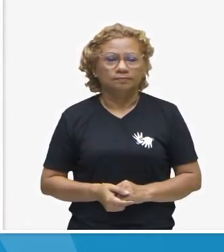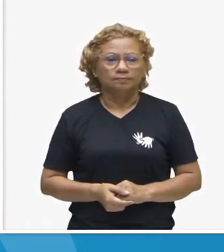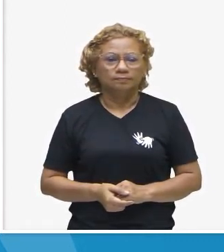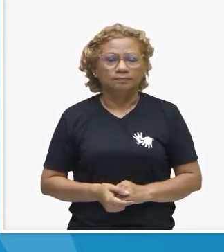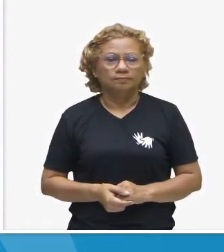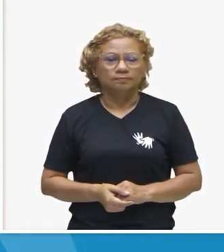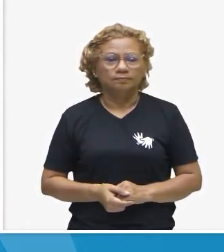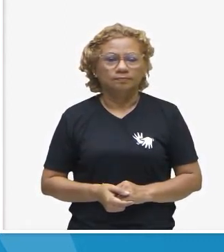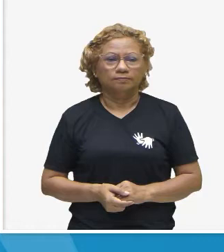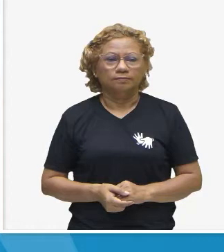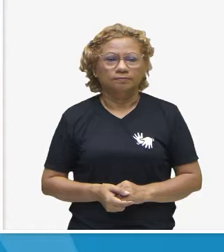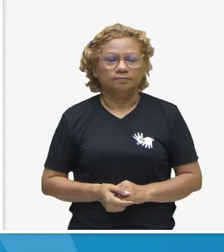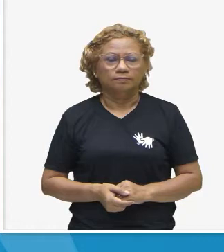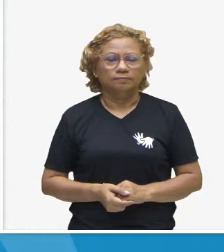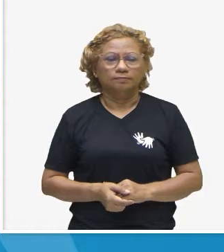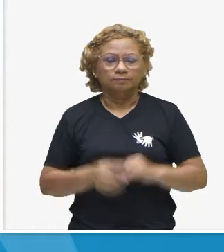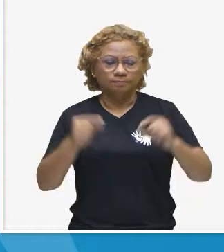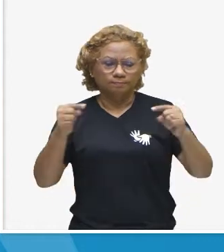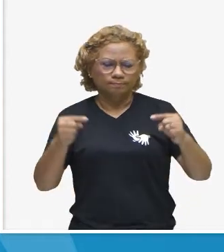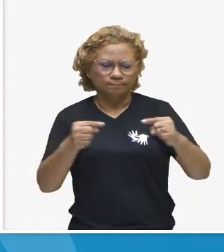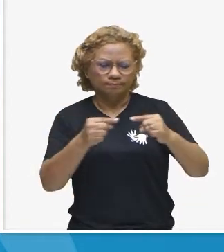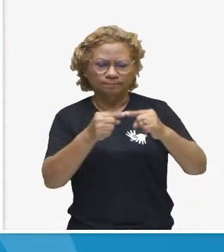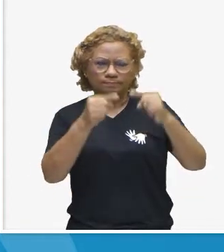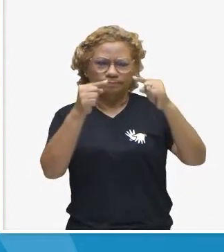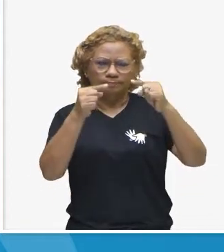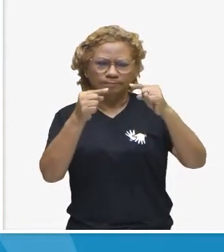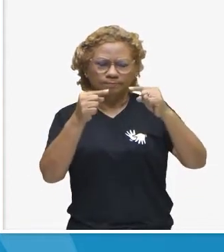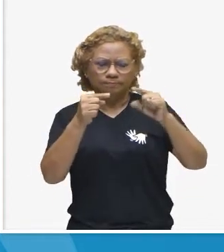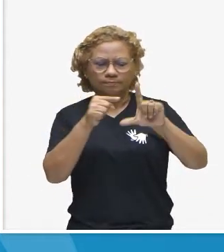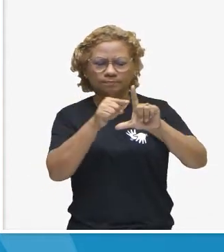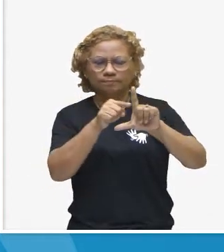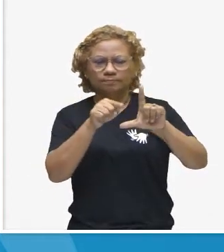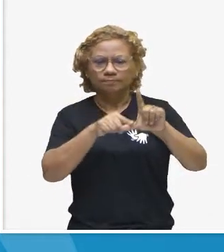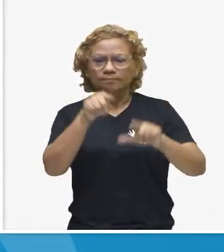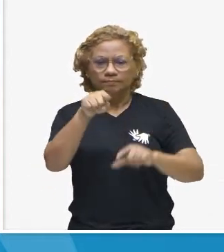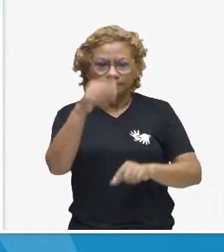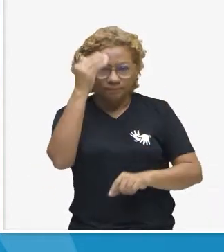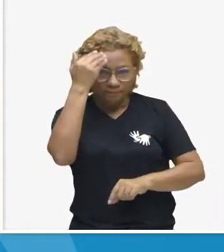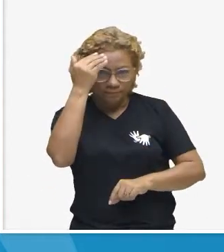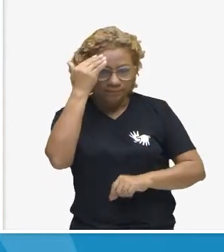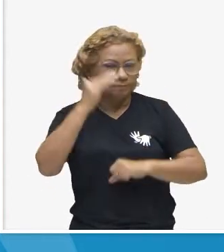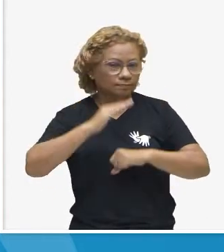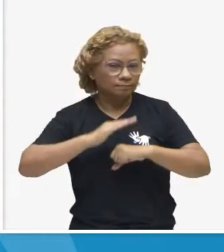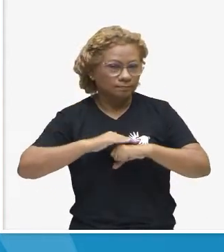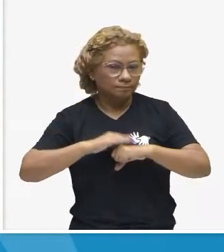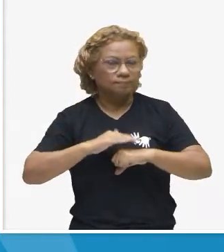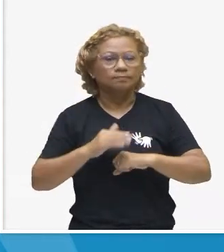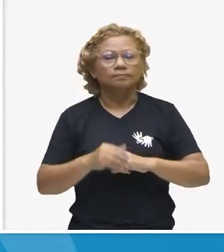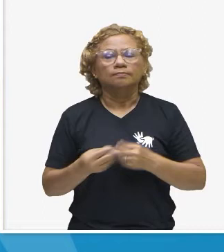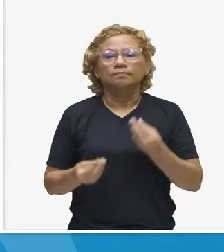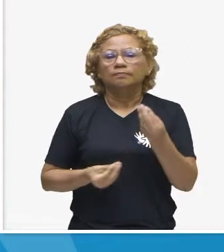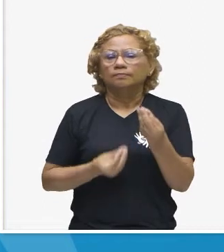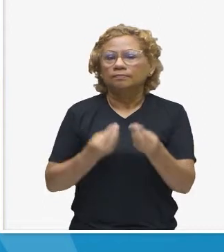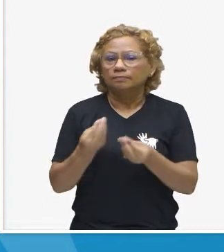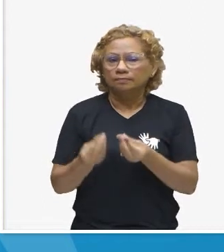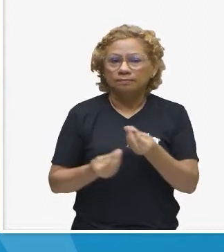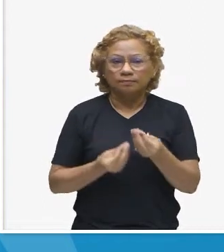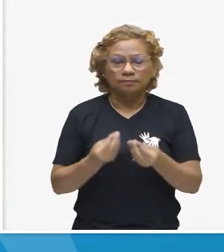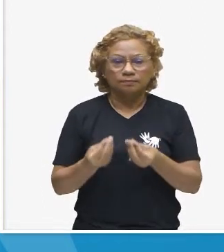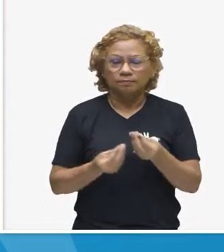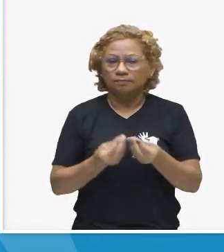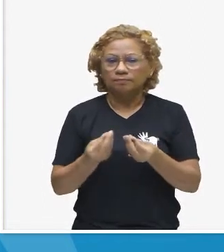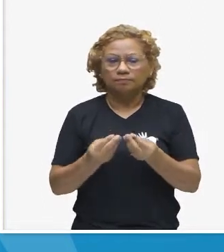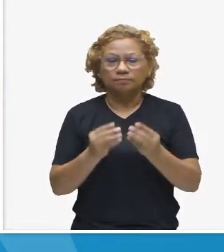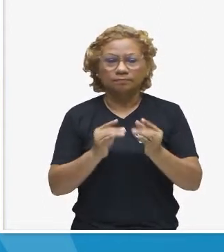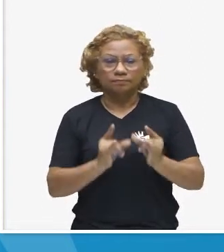Os ângulos correspondentes, para você conseguir entender melhor, é como se fosse um